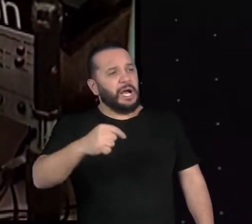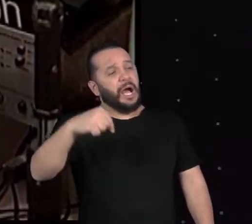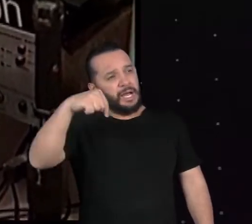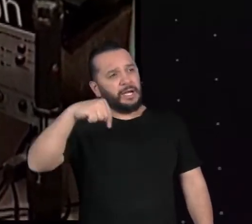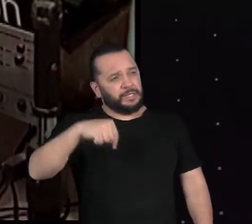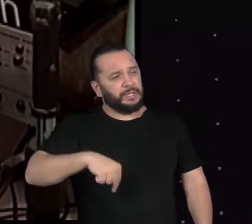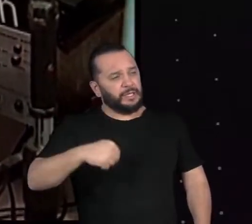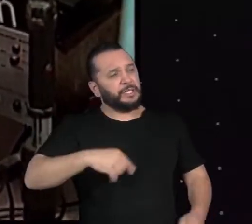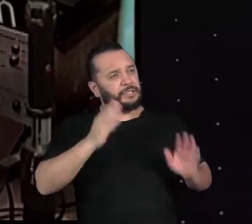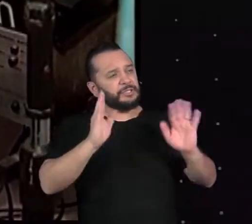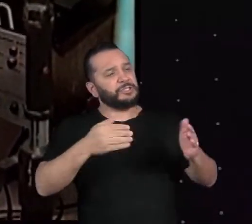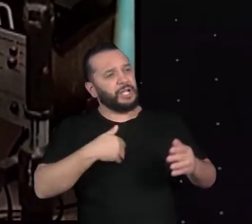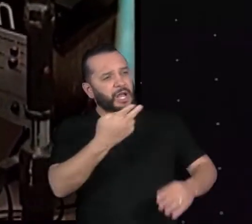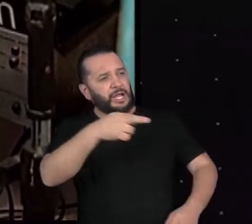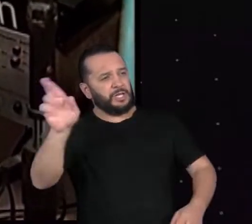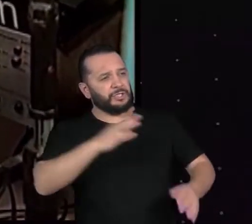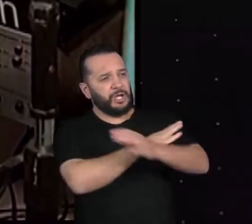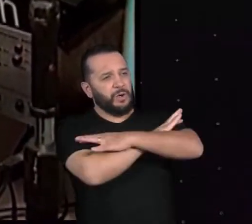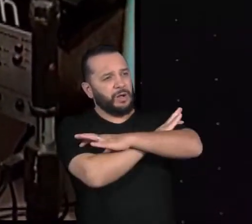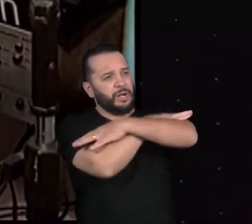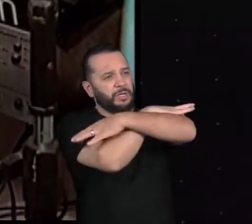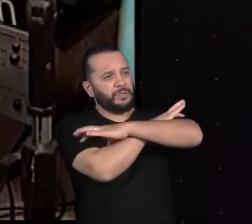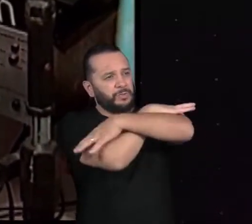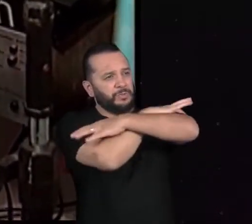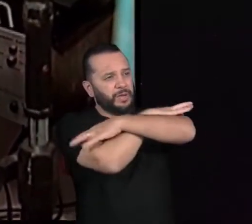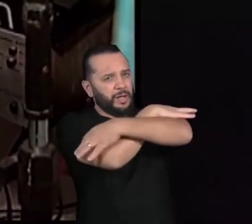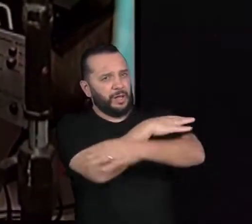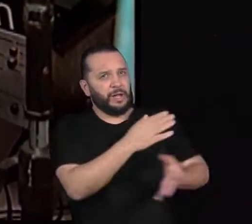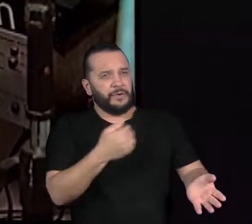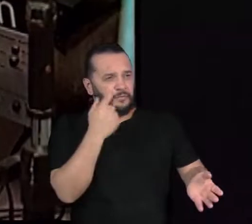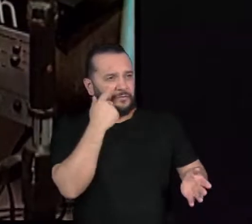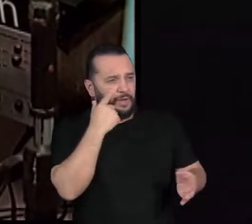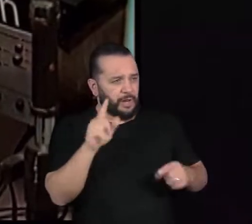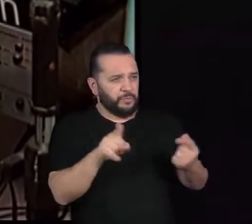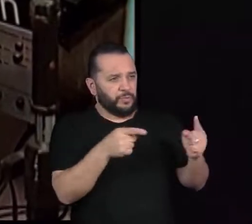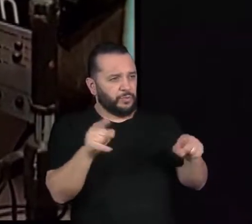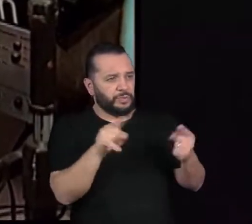de Candomblé, Omim Bum.